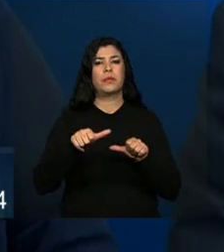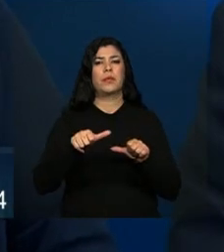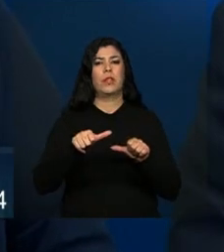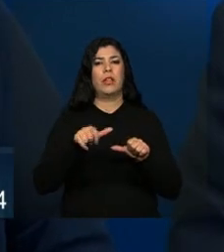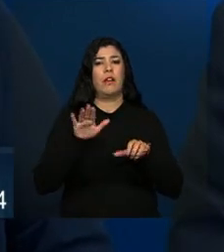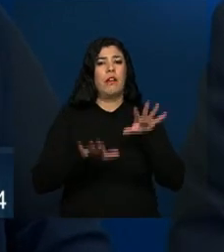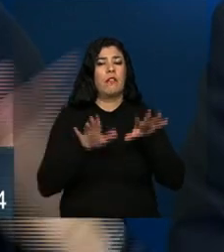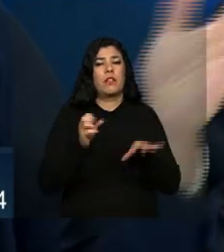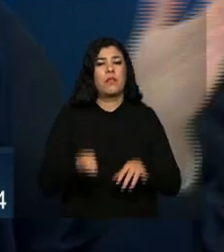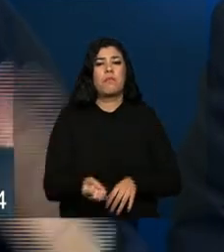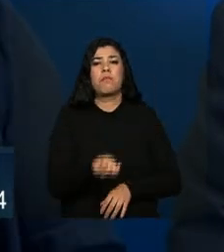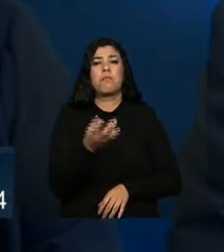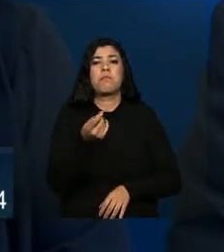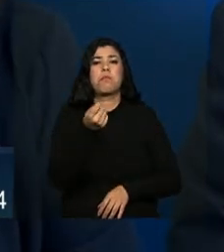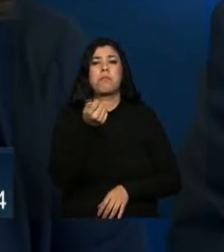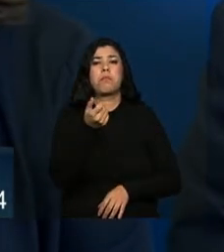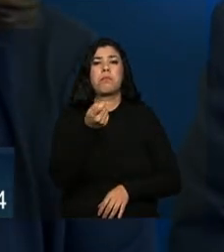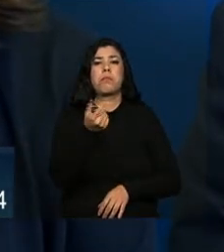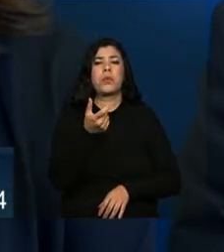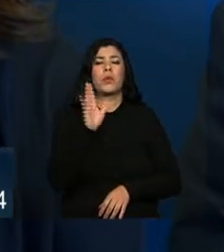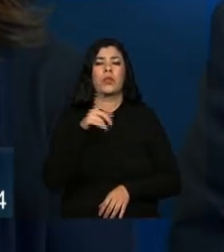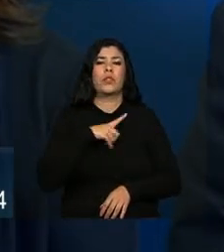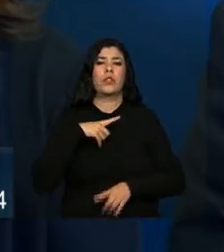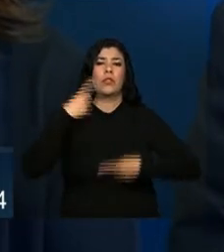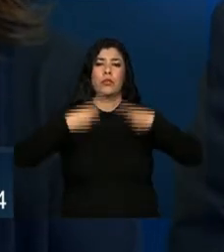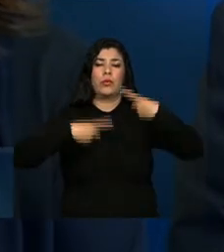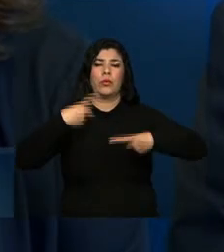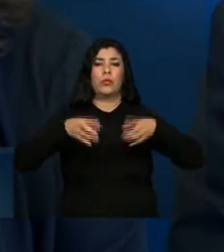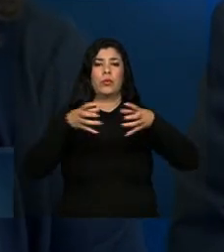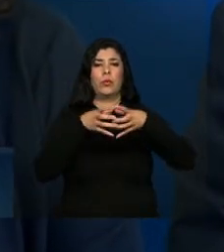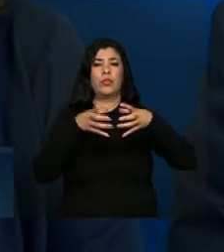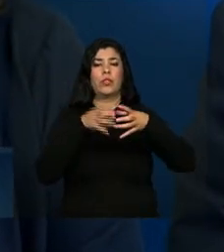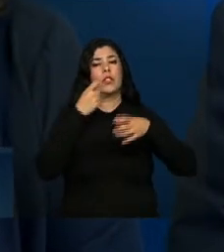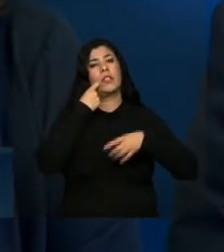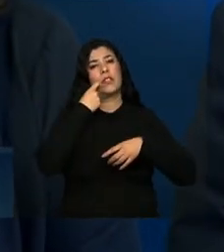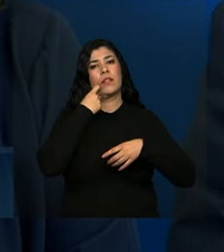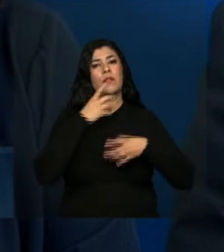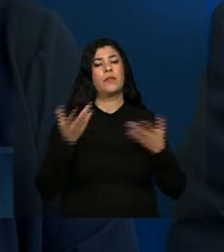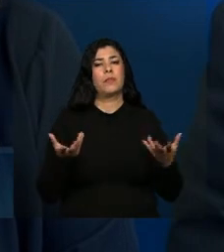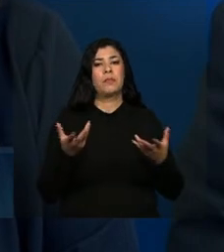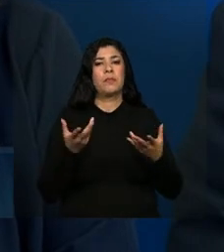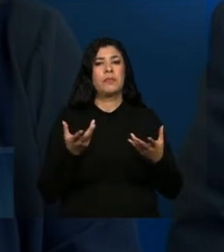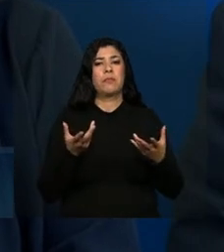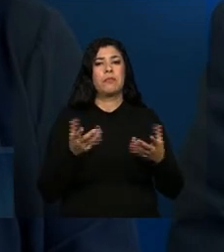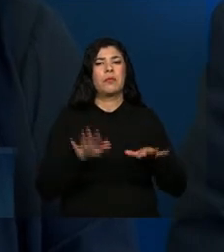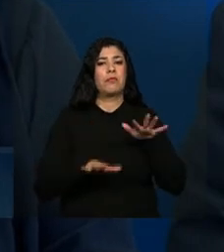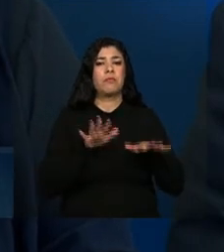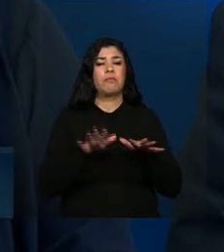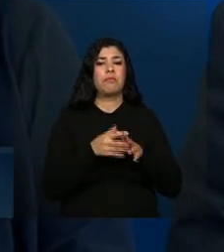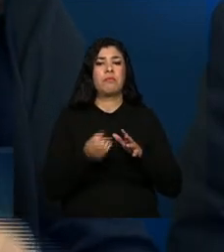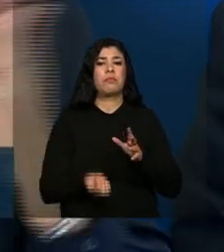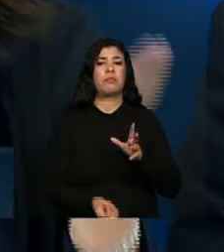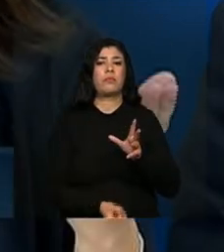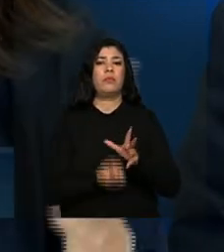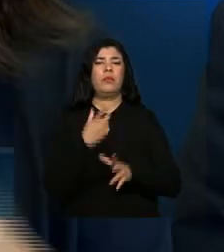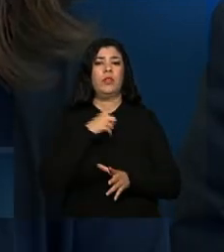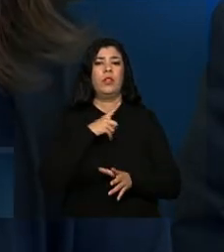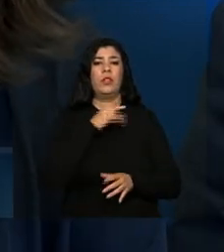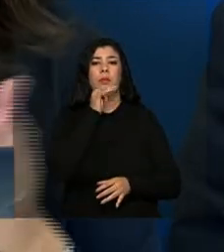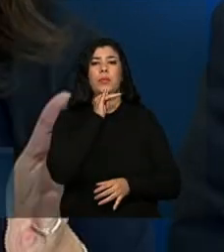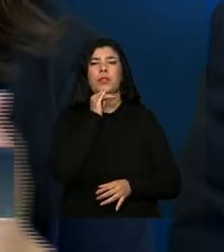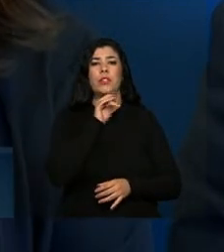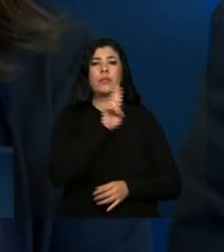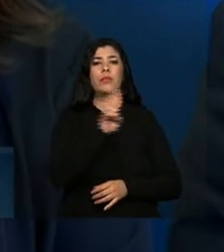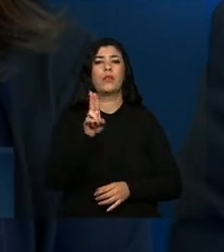baixa quantidade eu tava discutindo esse tema com a equipe na sexta-feira e eu fiquei aqui tem um Jaguar